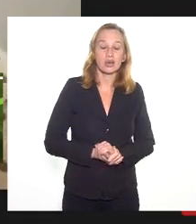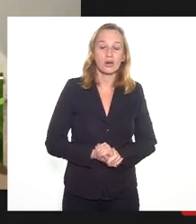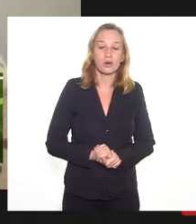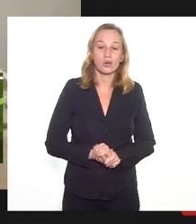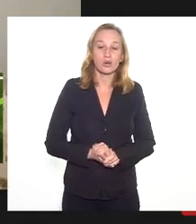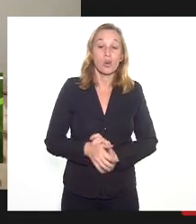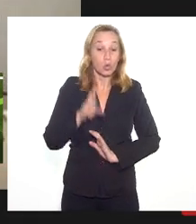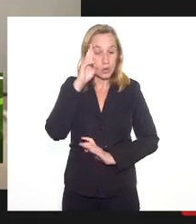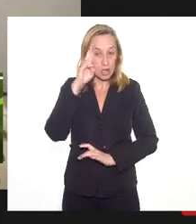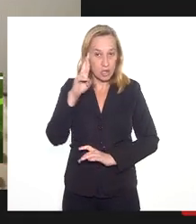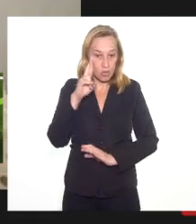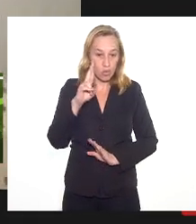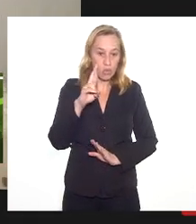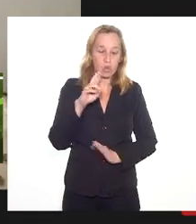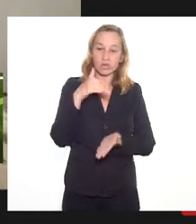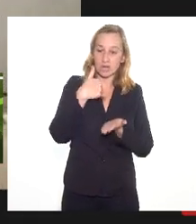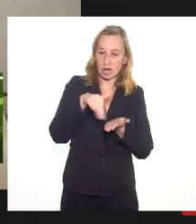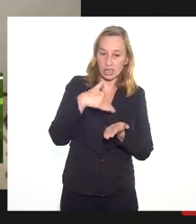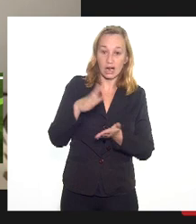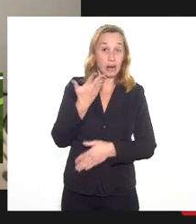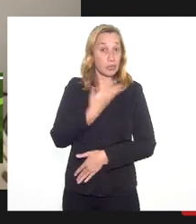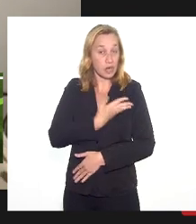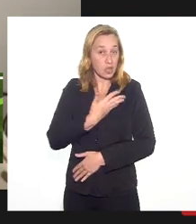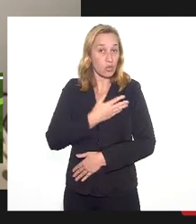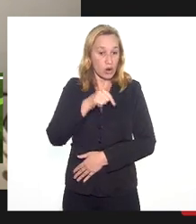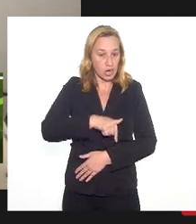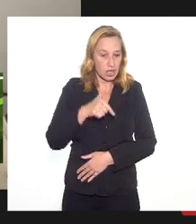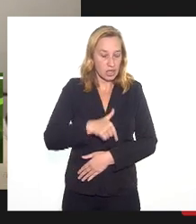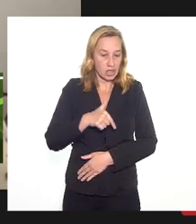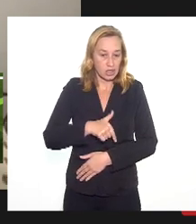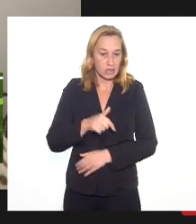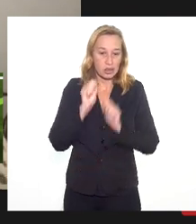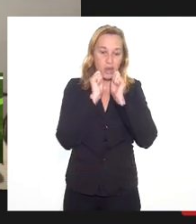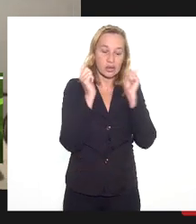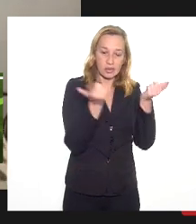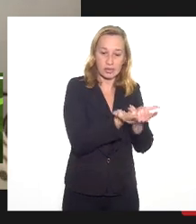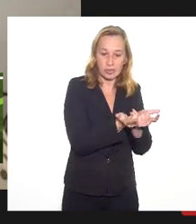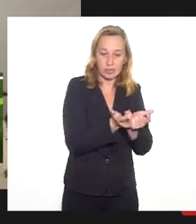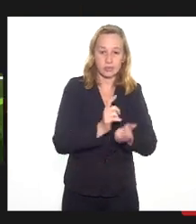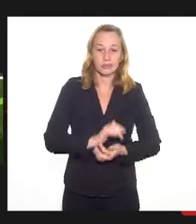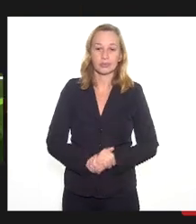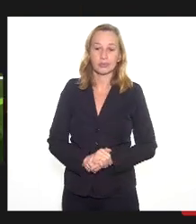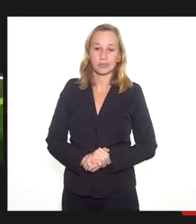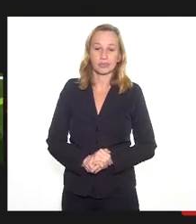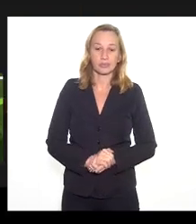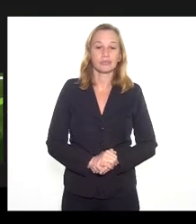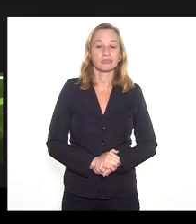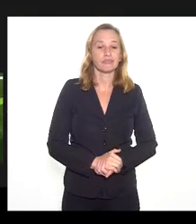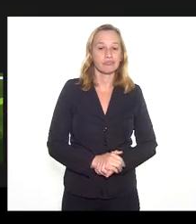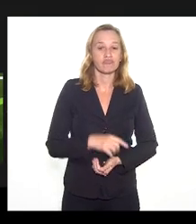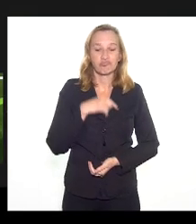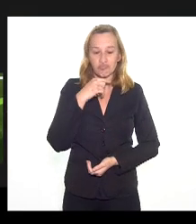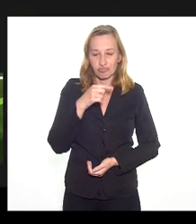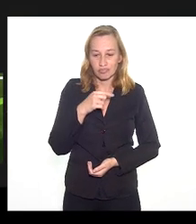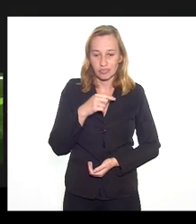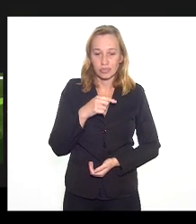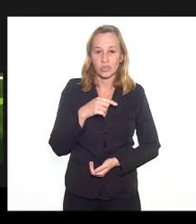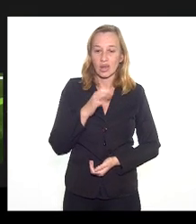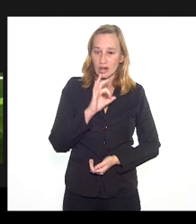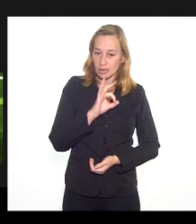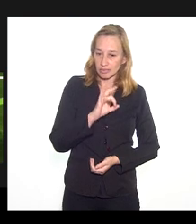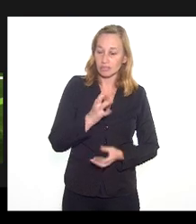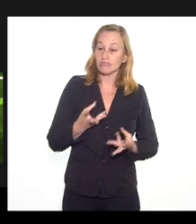O senhor secretário foi nosso colega aqui na Assembleia Legislativa e sem dúvida nenhuma, tem aí